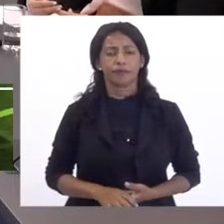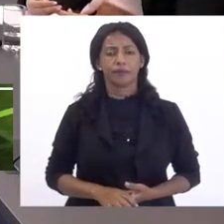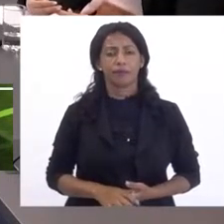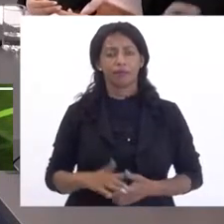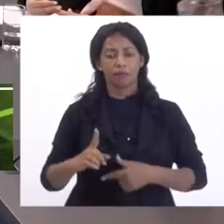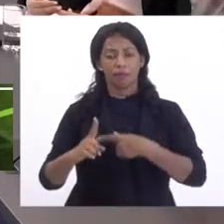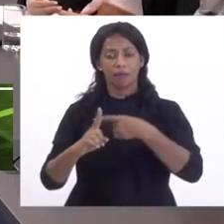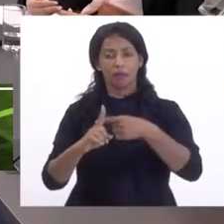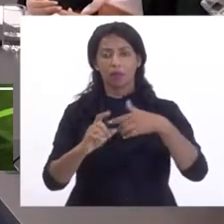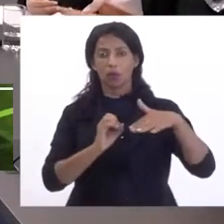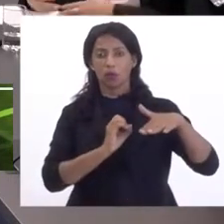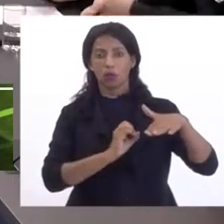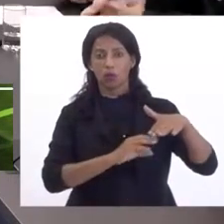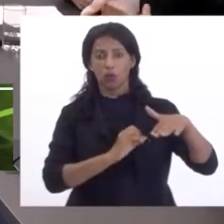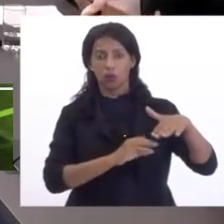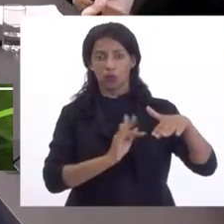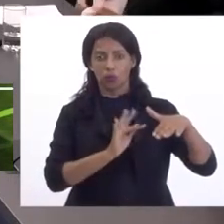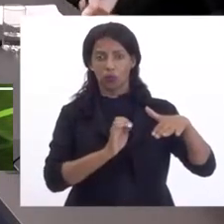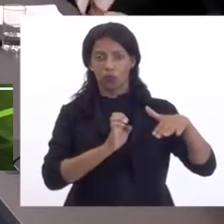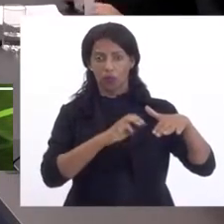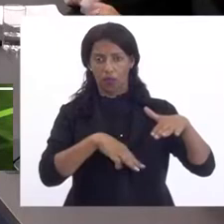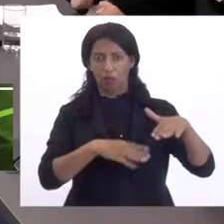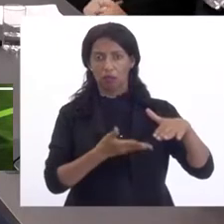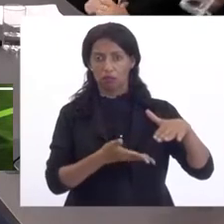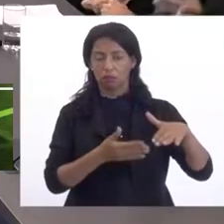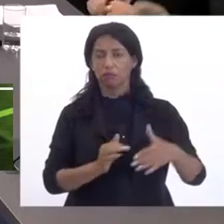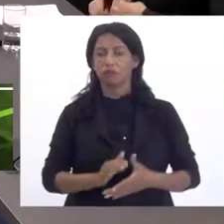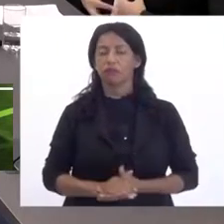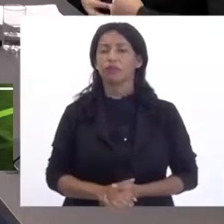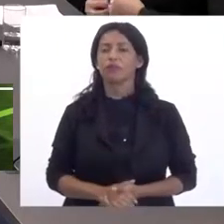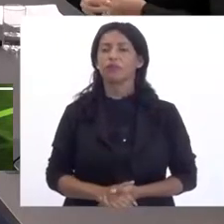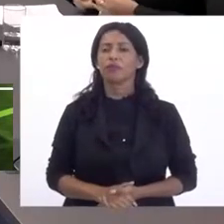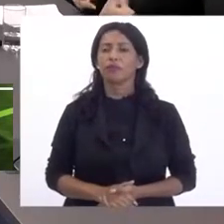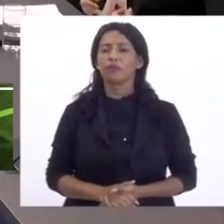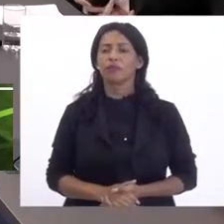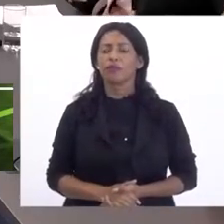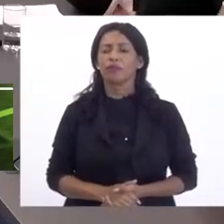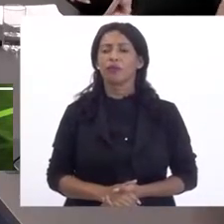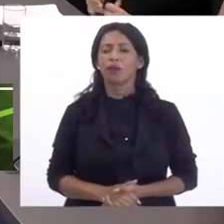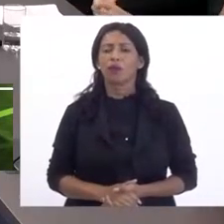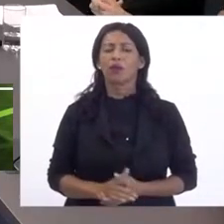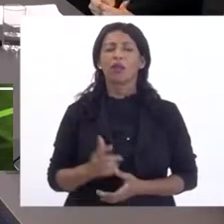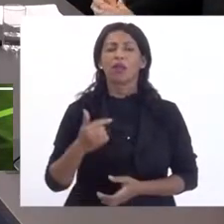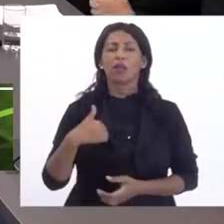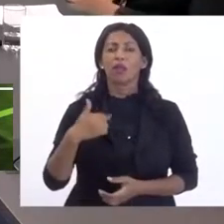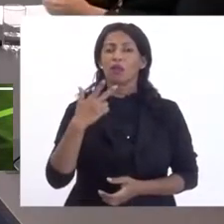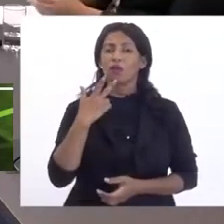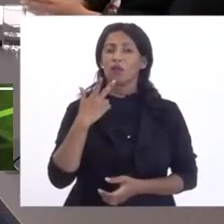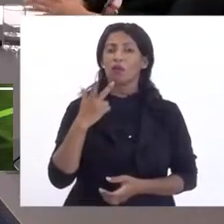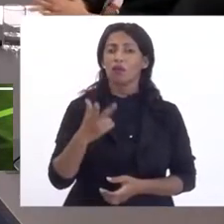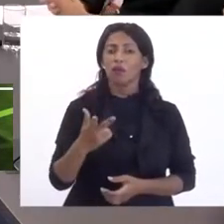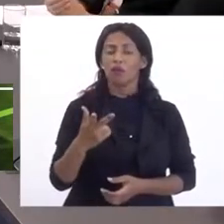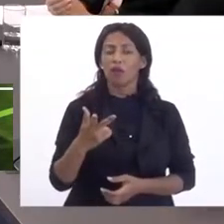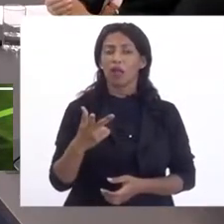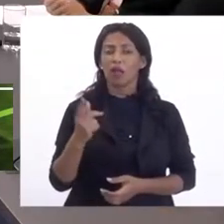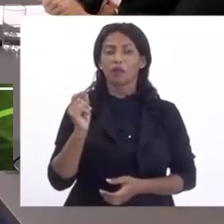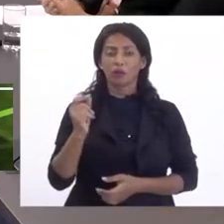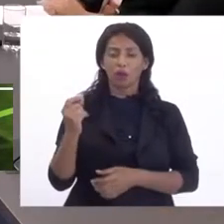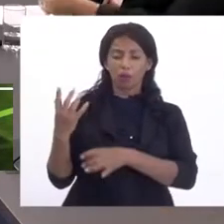do fundo, né, do FEM. O que acontece? Eu vou falar exatamente sobre a prestação,